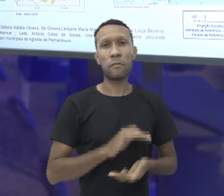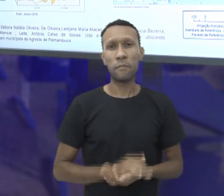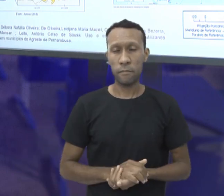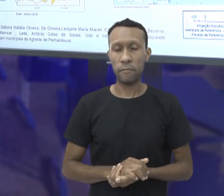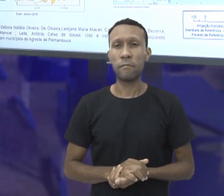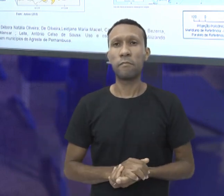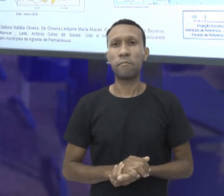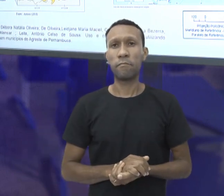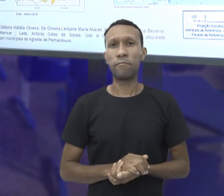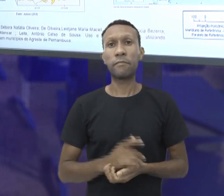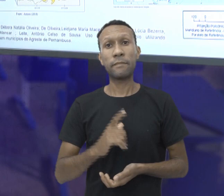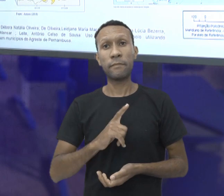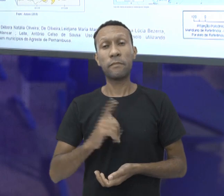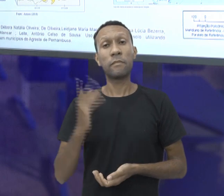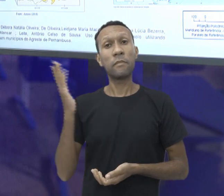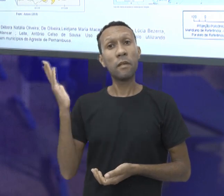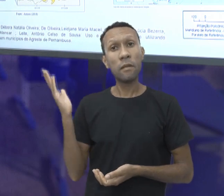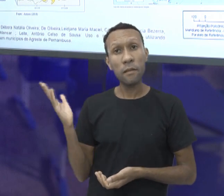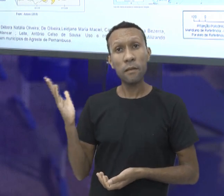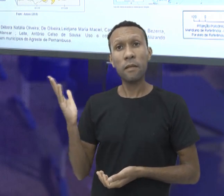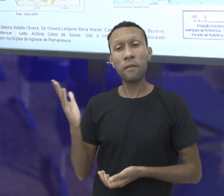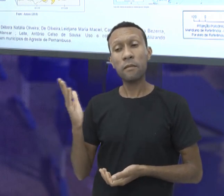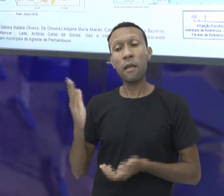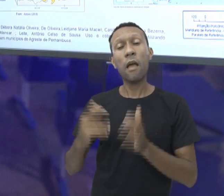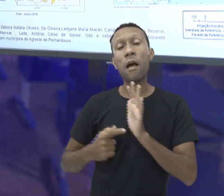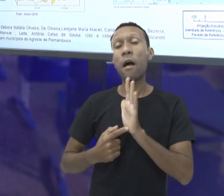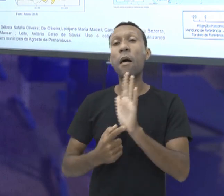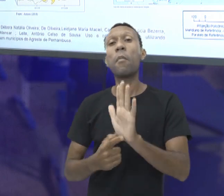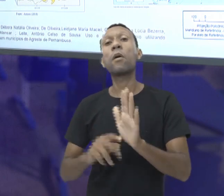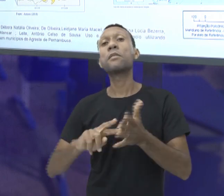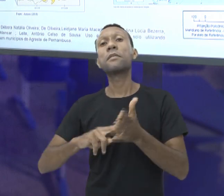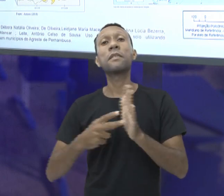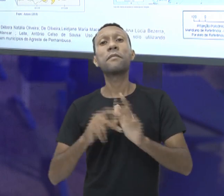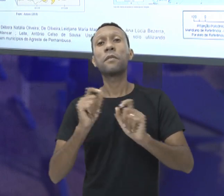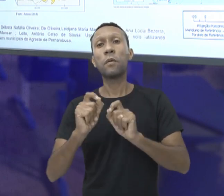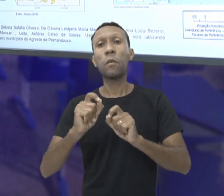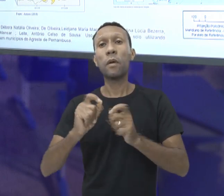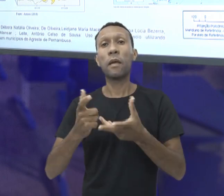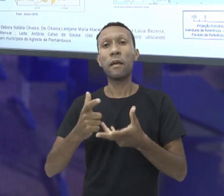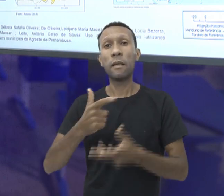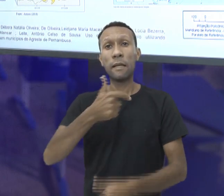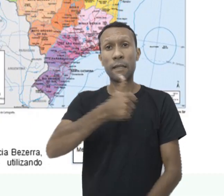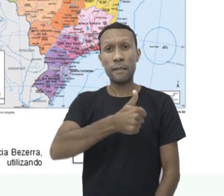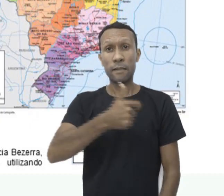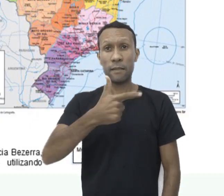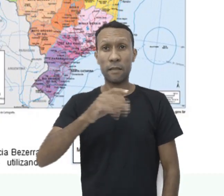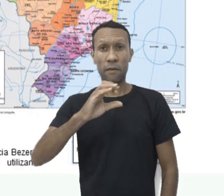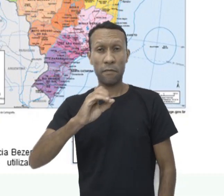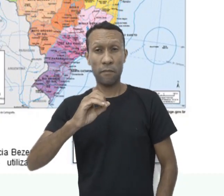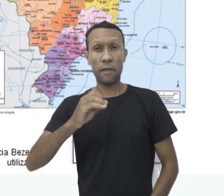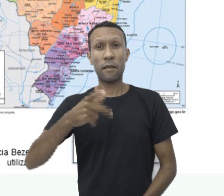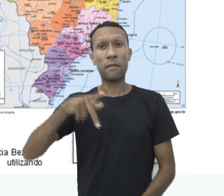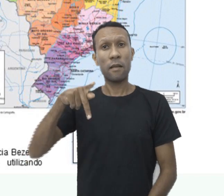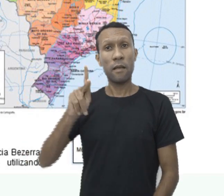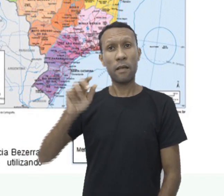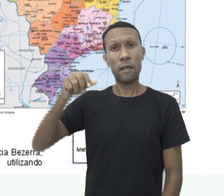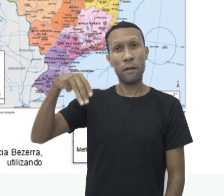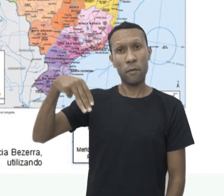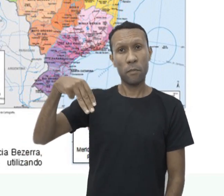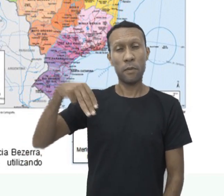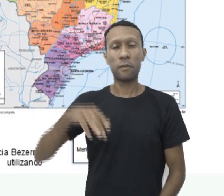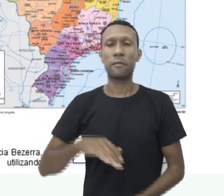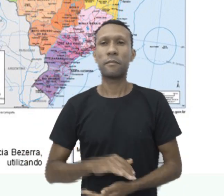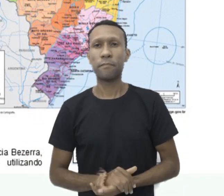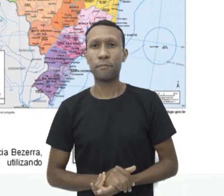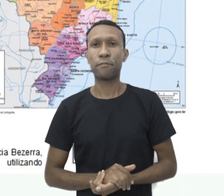de distância no mapa corresponde a uma distância real de 120 km. Vejamos agora essa outra escala aqui, a escala